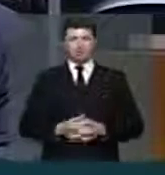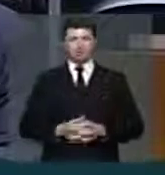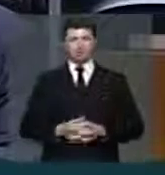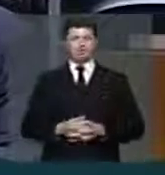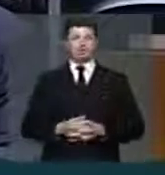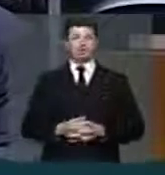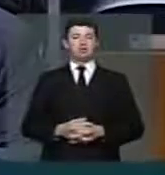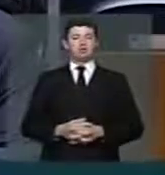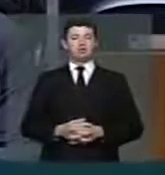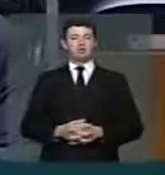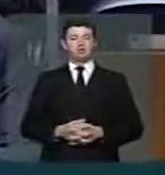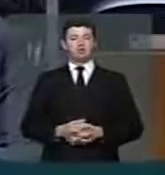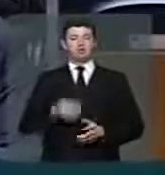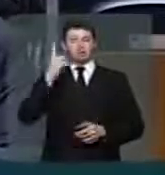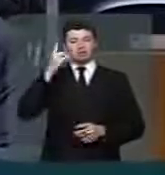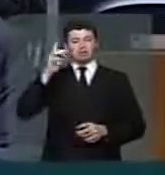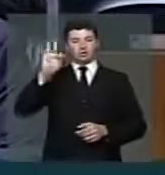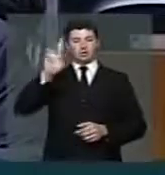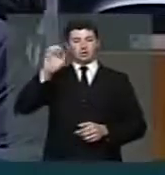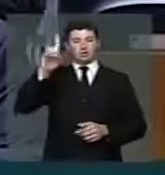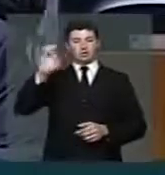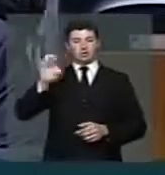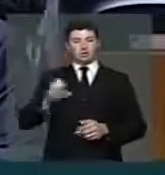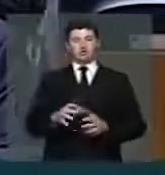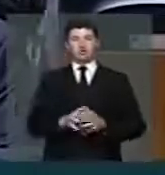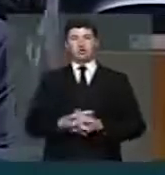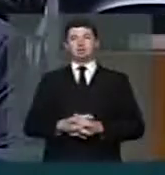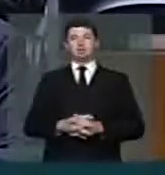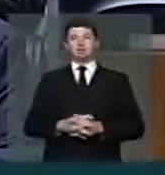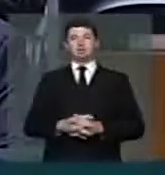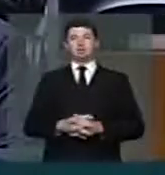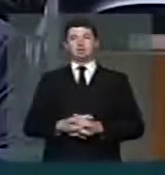Presidente. Deputado Fábio Tradi. Muito obrigado, presidente. Senhor presidente. Quero